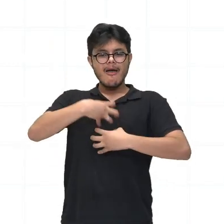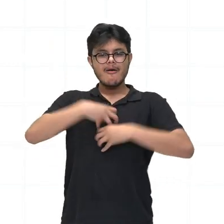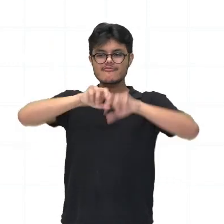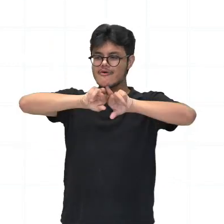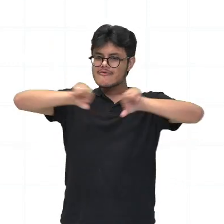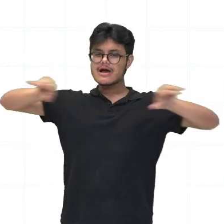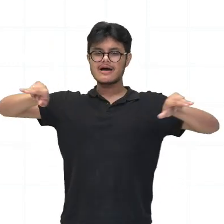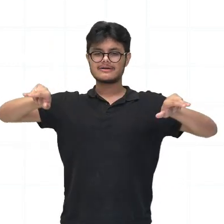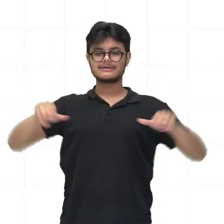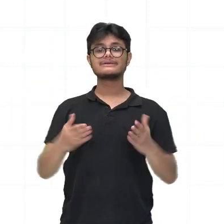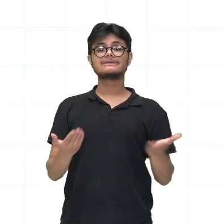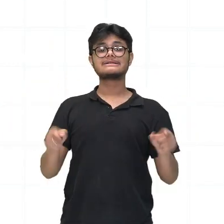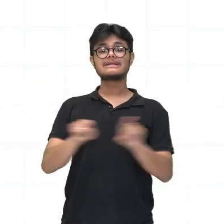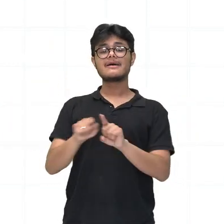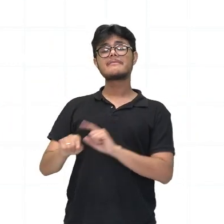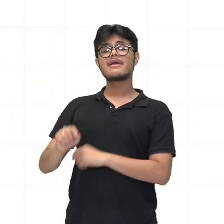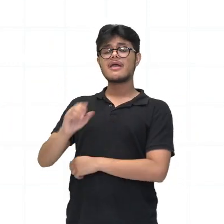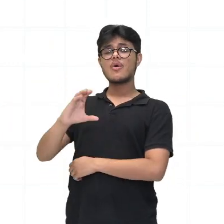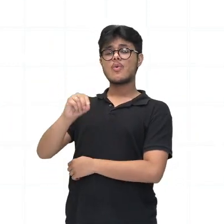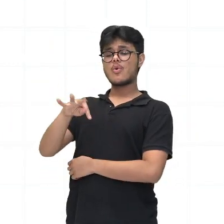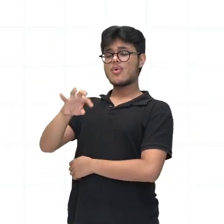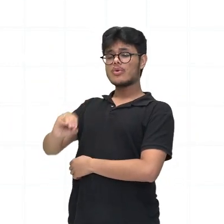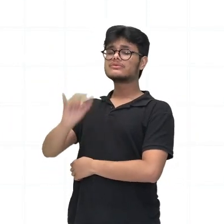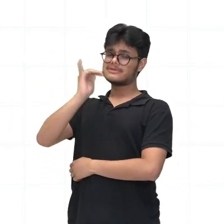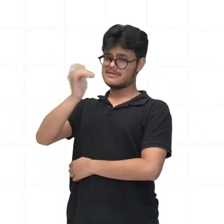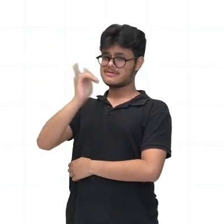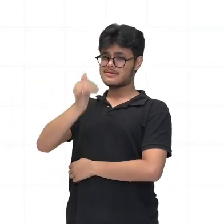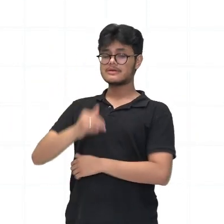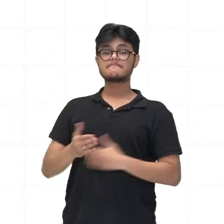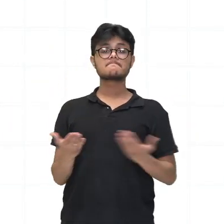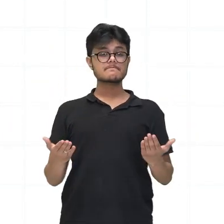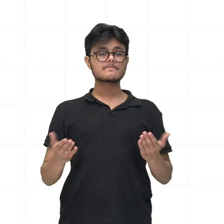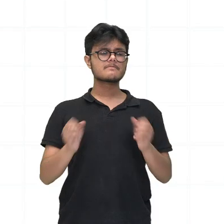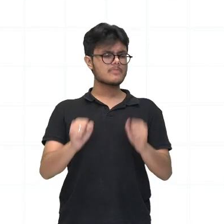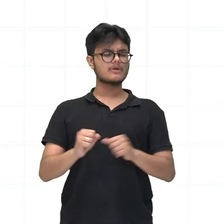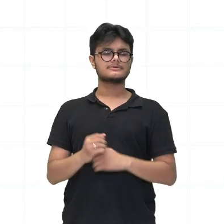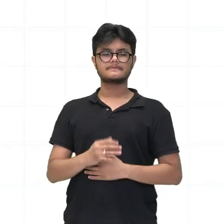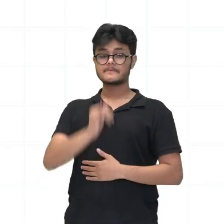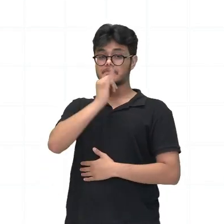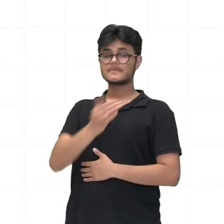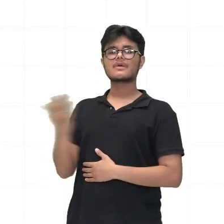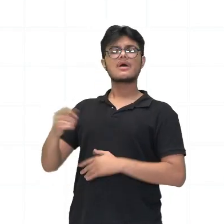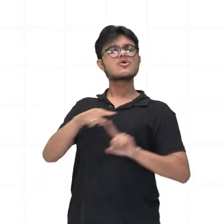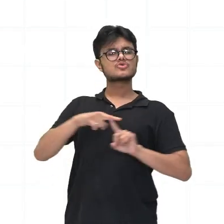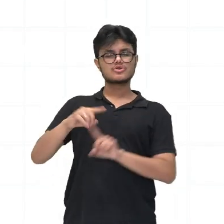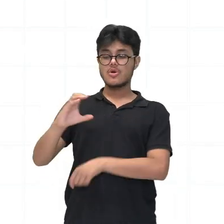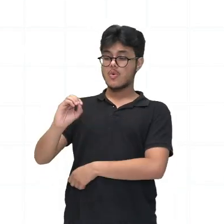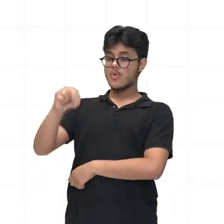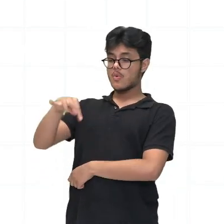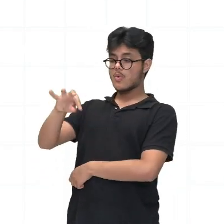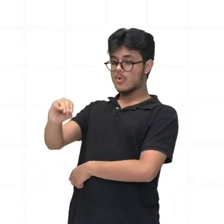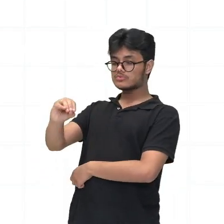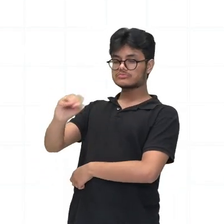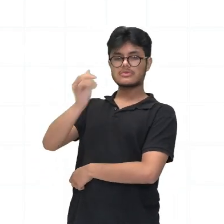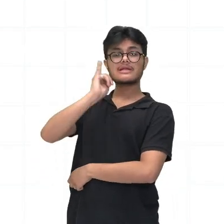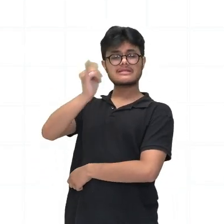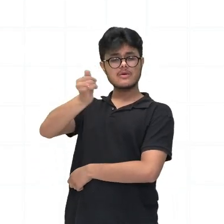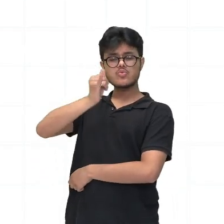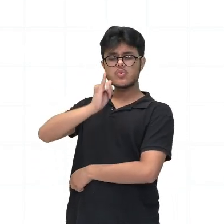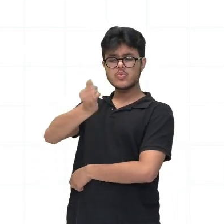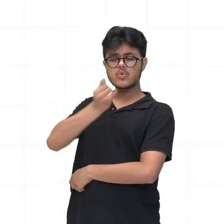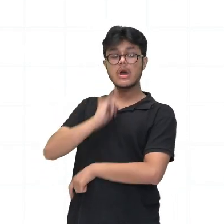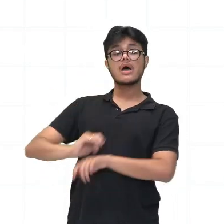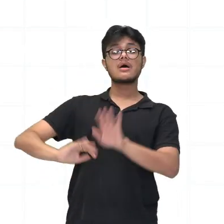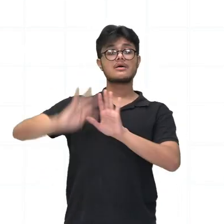é o gênero conto, né? O conto, pode avançar? É um gênero narrativo que se